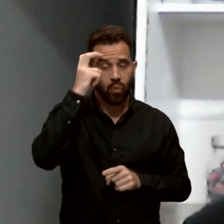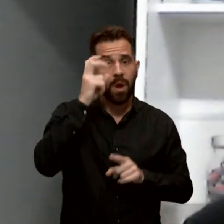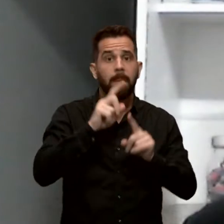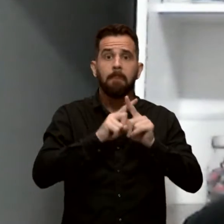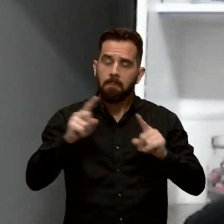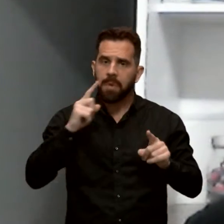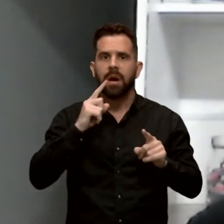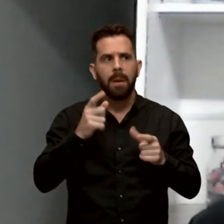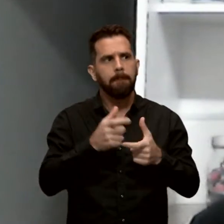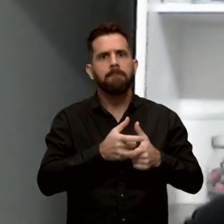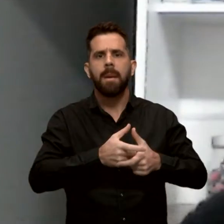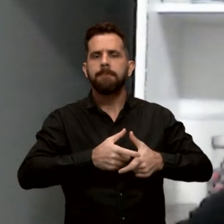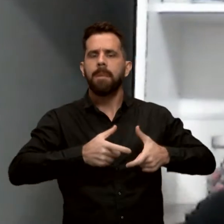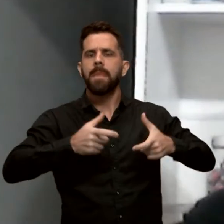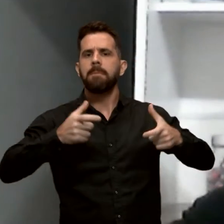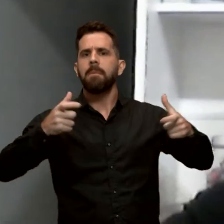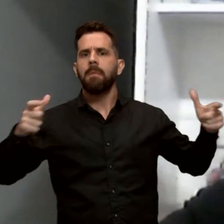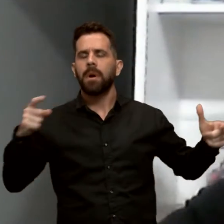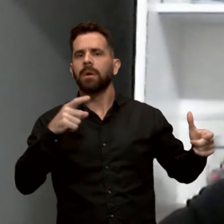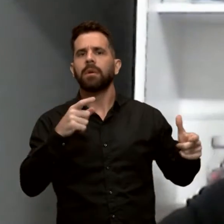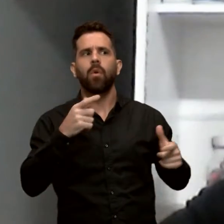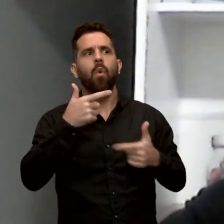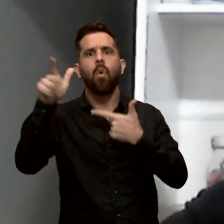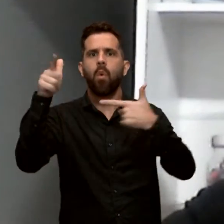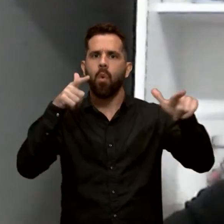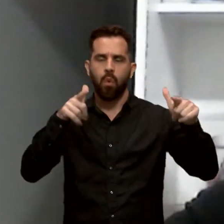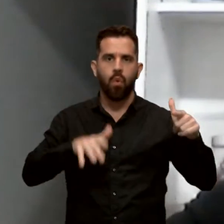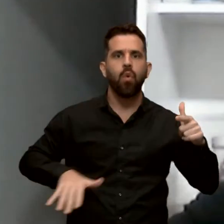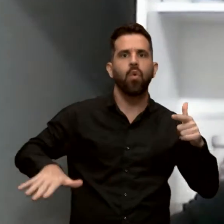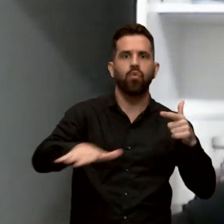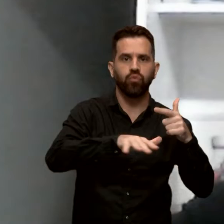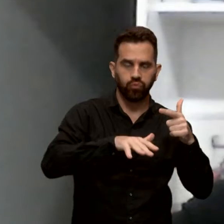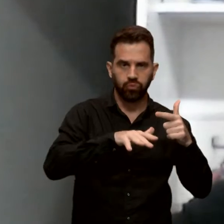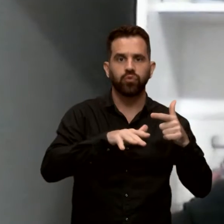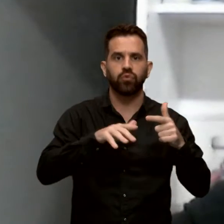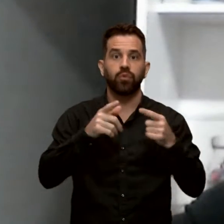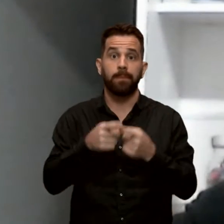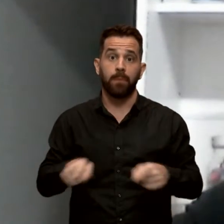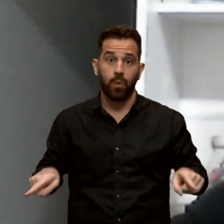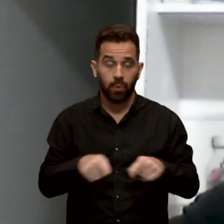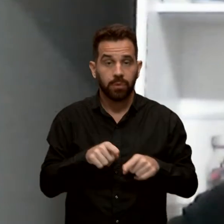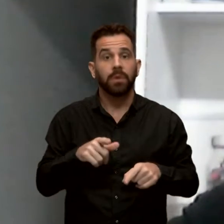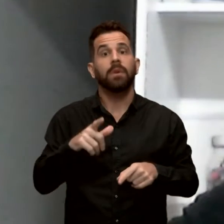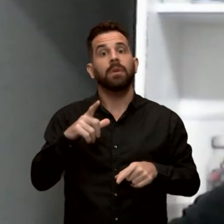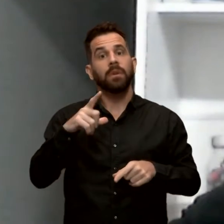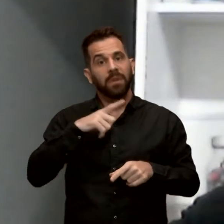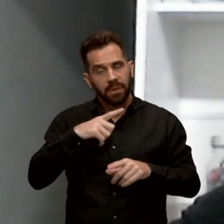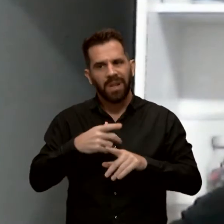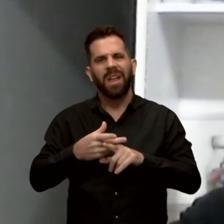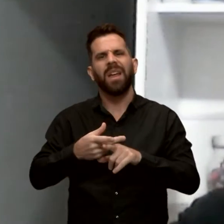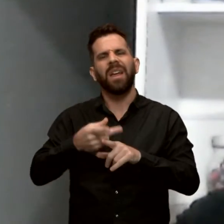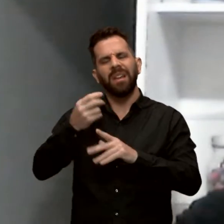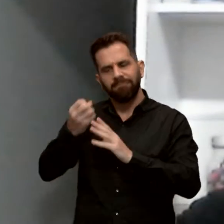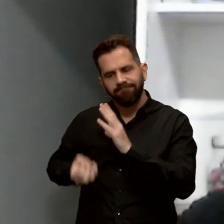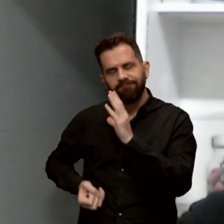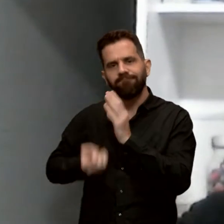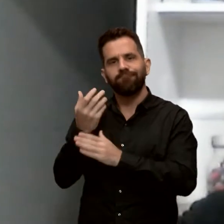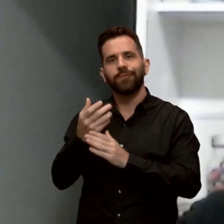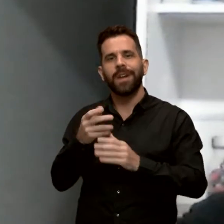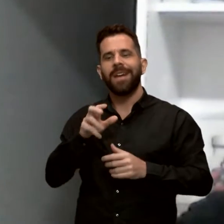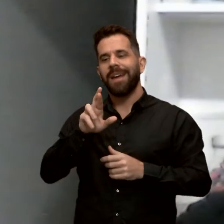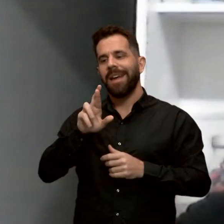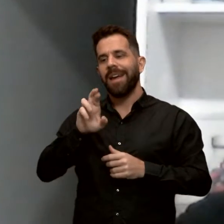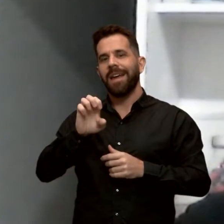e ganhando outros cenários musicais, né. Ele tem suas origens nas tradições repentistas e está ligado às